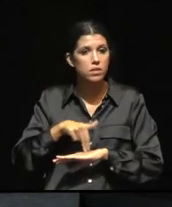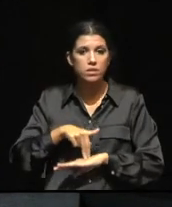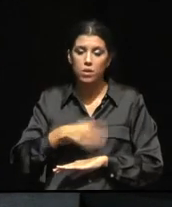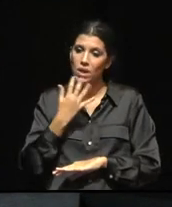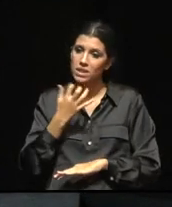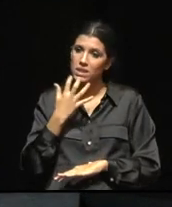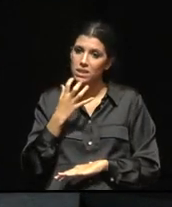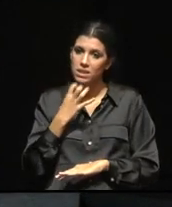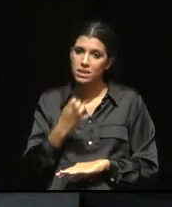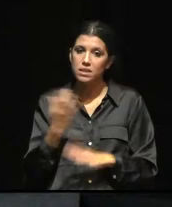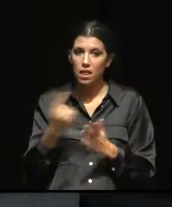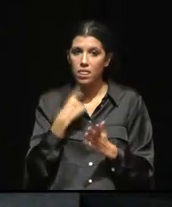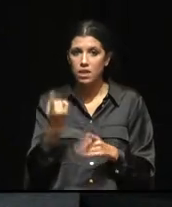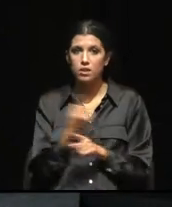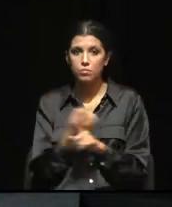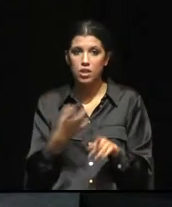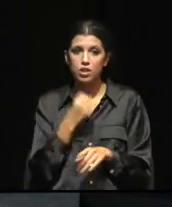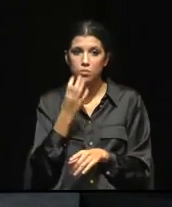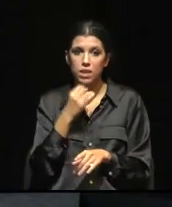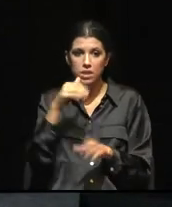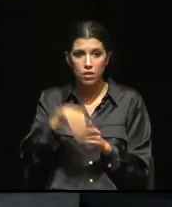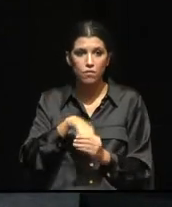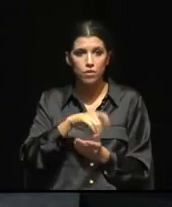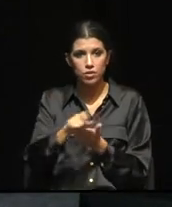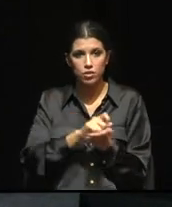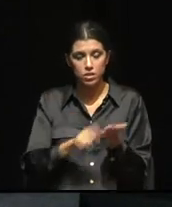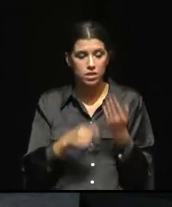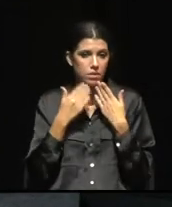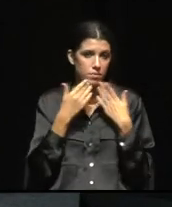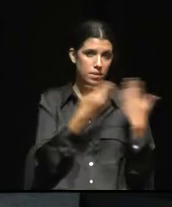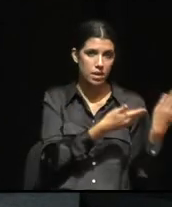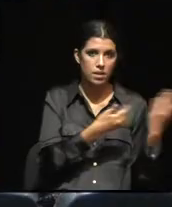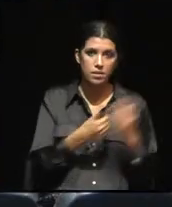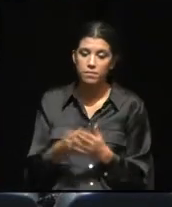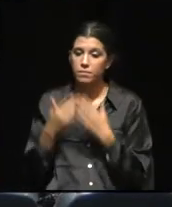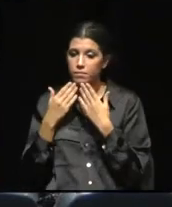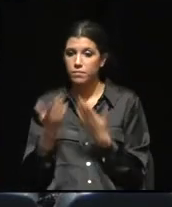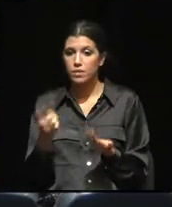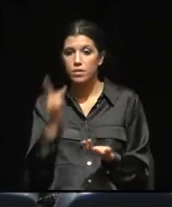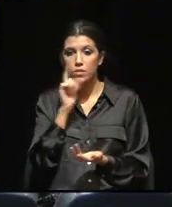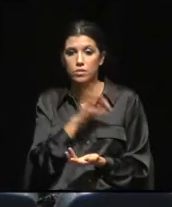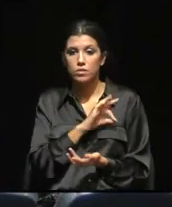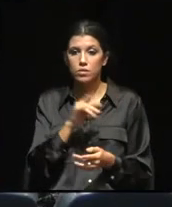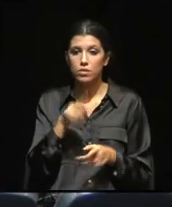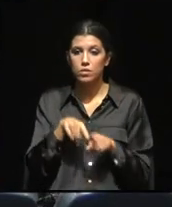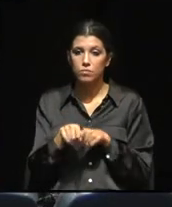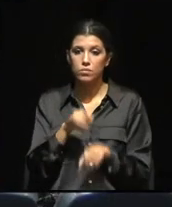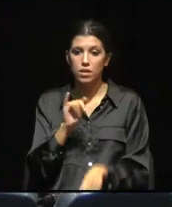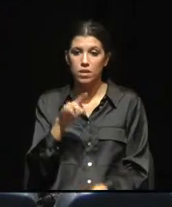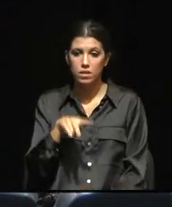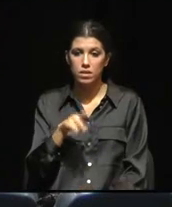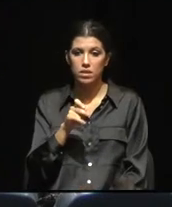salvaguardar Como disse pela nossa declaração de voto escrita Muito obrigado Deputado José Inácio